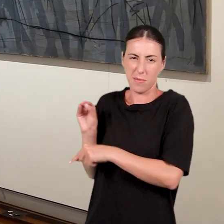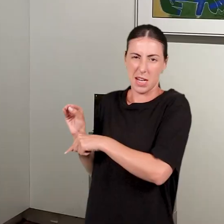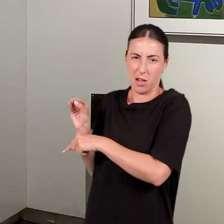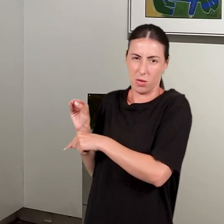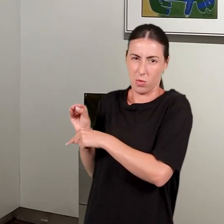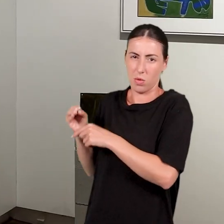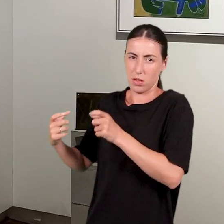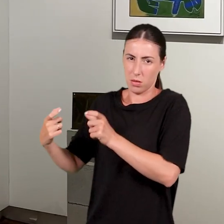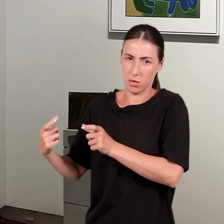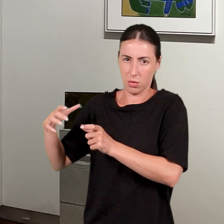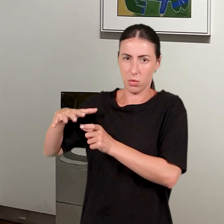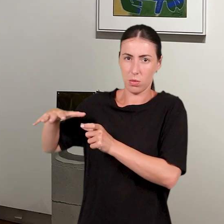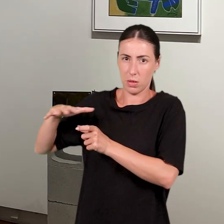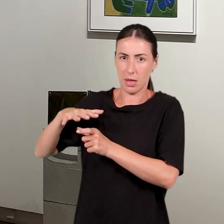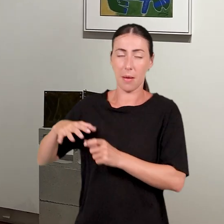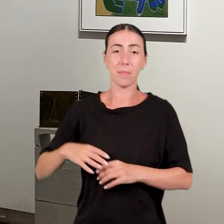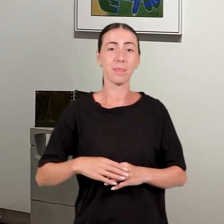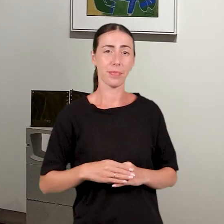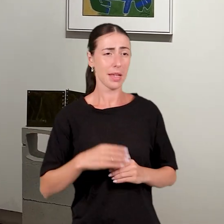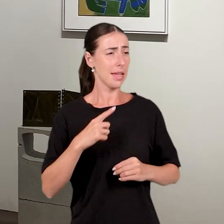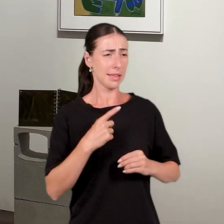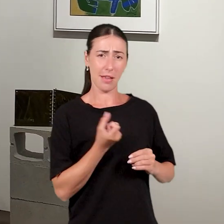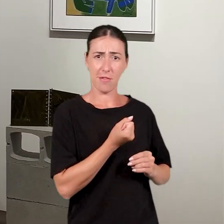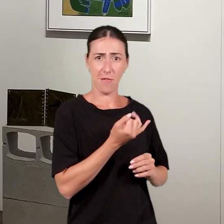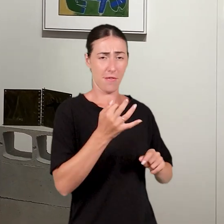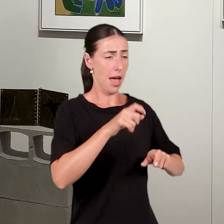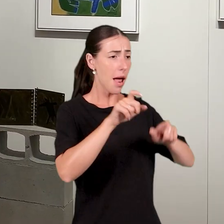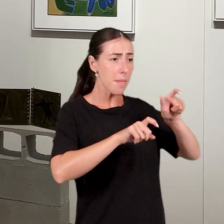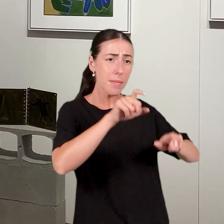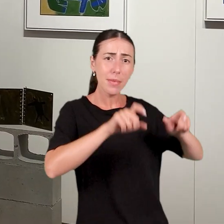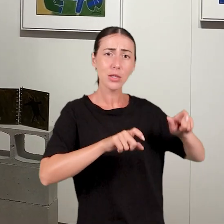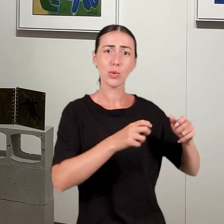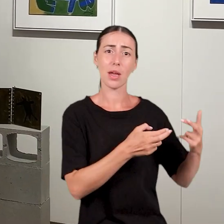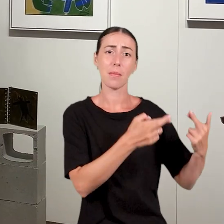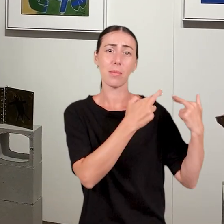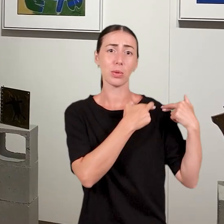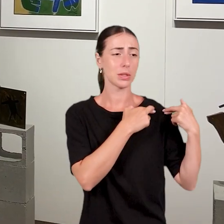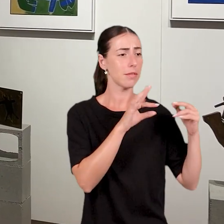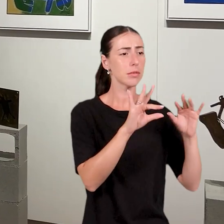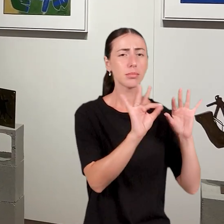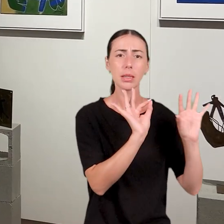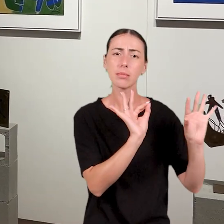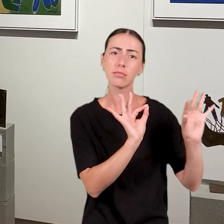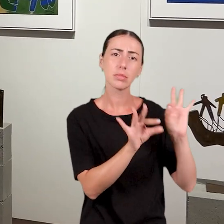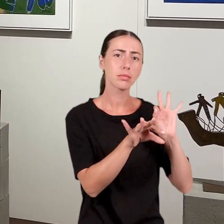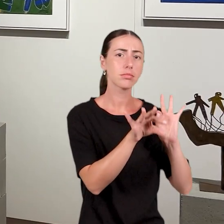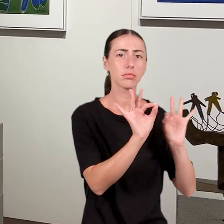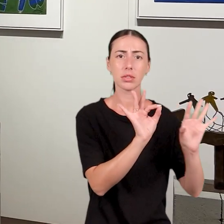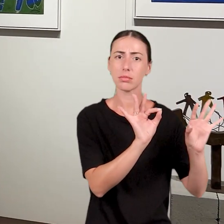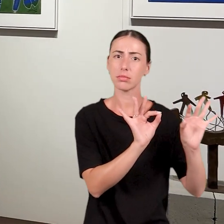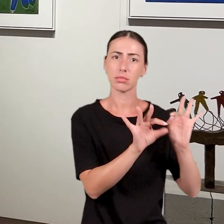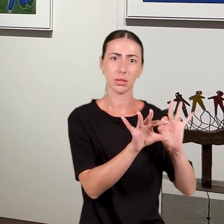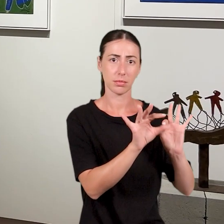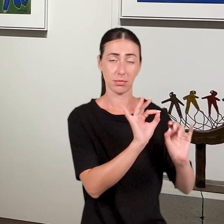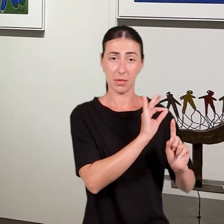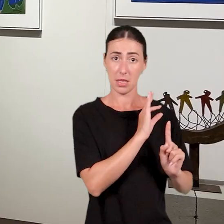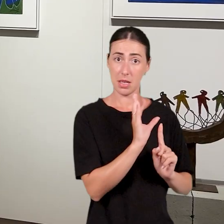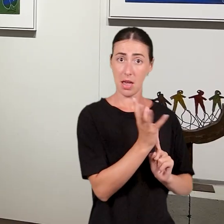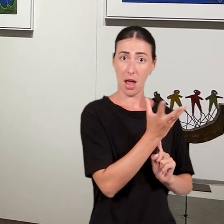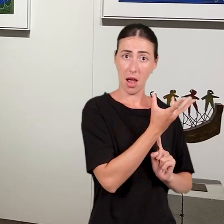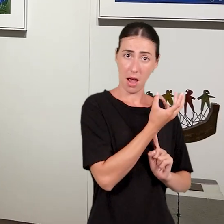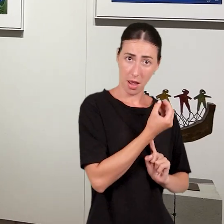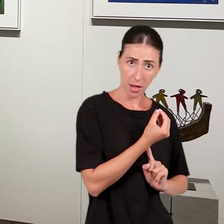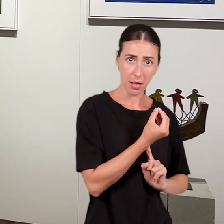família. Com curadoria de Thaís Tonin, Victoria Beatriz, Rainara Sofia, Georgia Bergamin, Stella Camilo e Eduardo